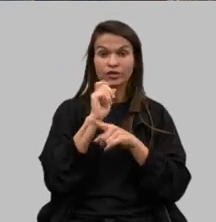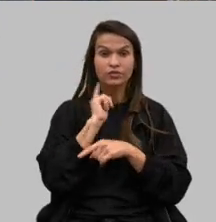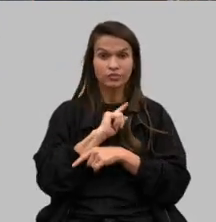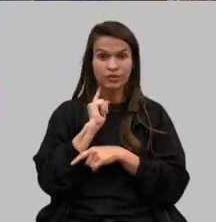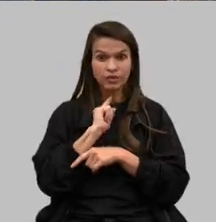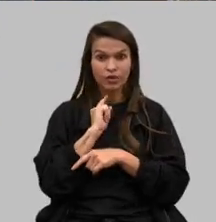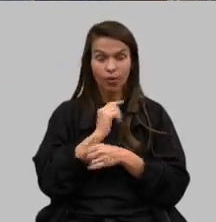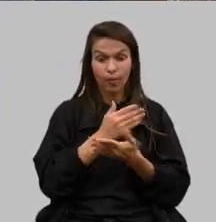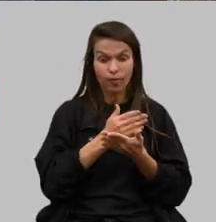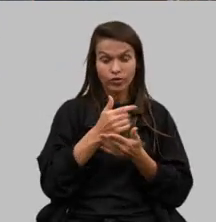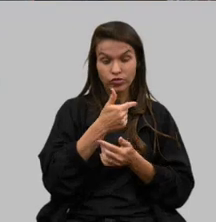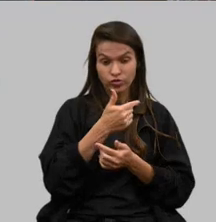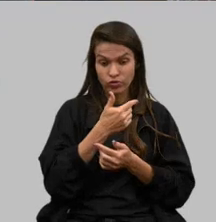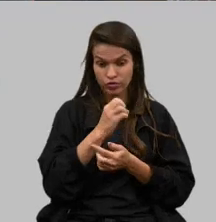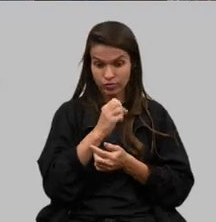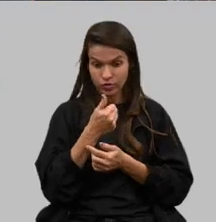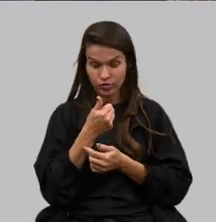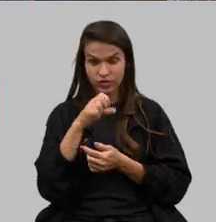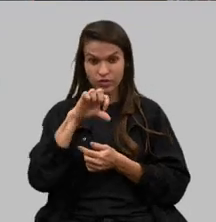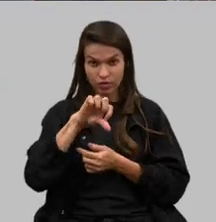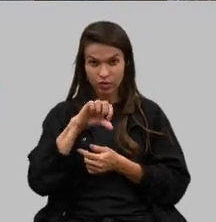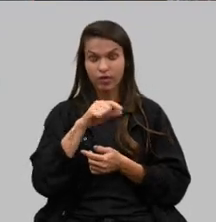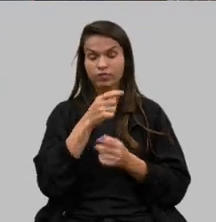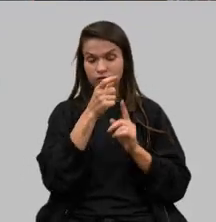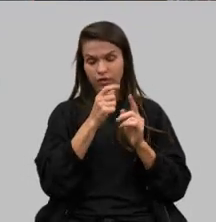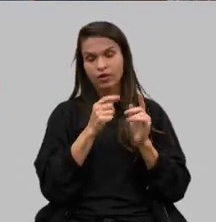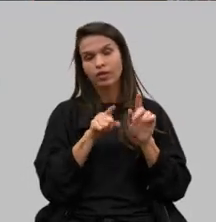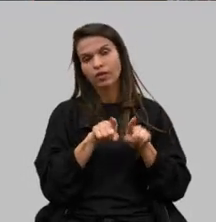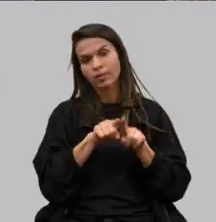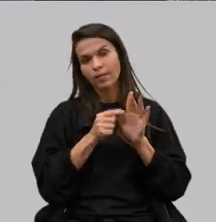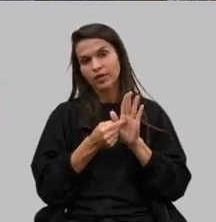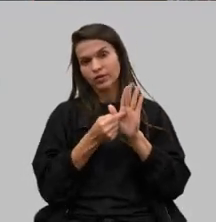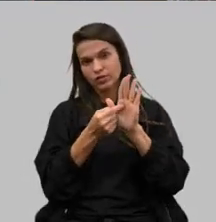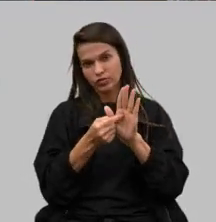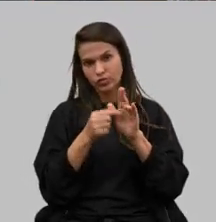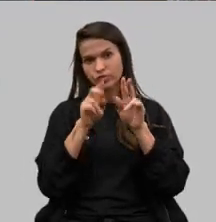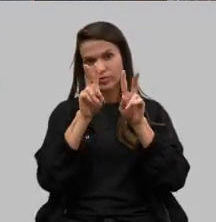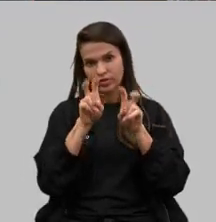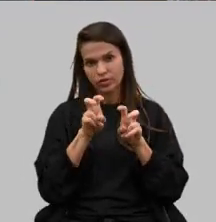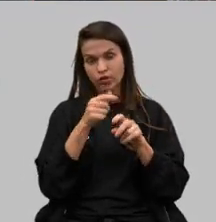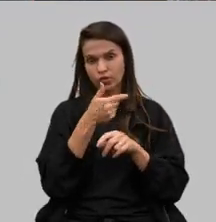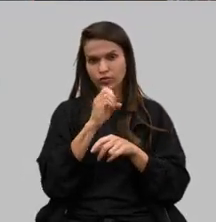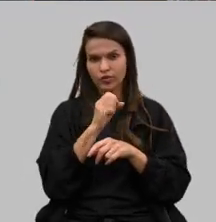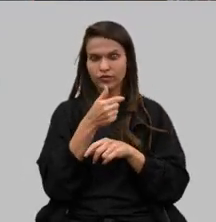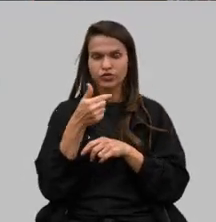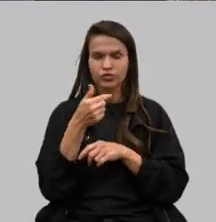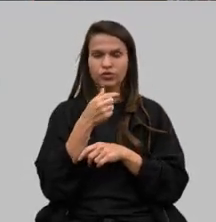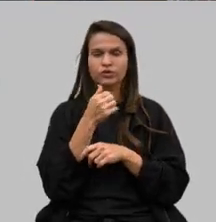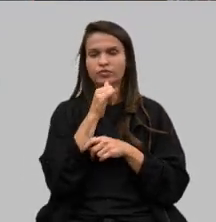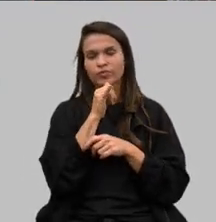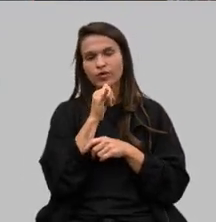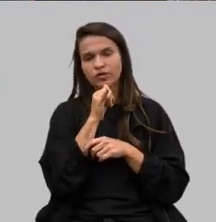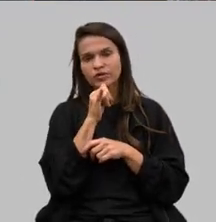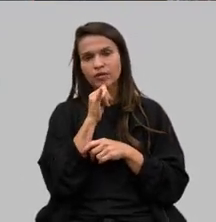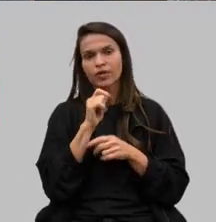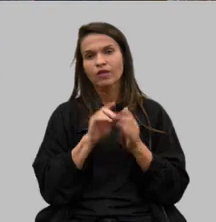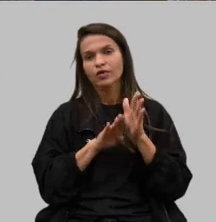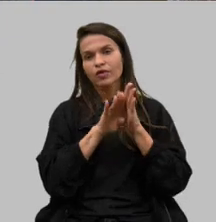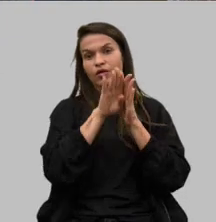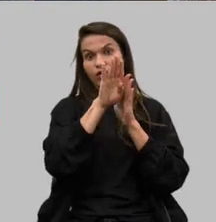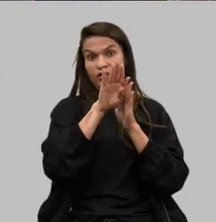partir de 2019 porque eu vi que a senhora também apresentou sobre isso né em 2022 por exemplo a gente teve um crescimento de